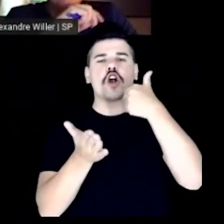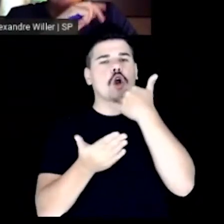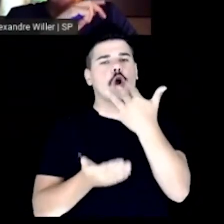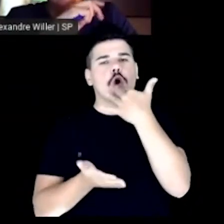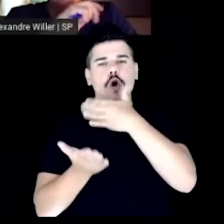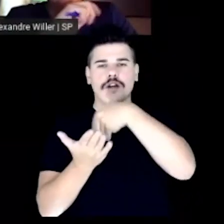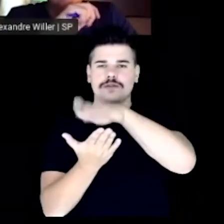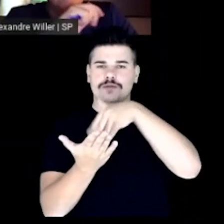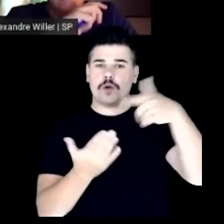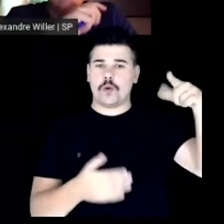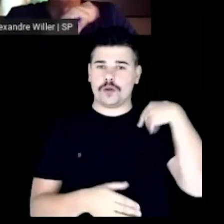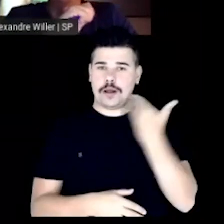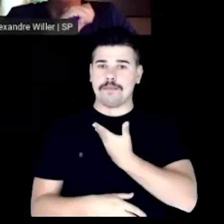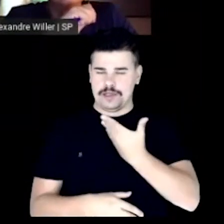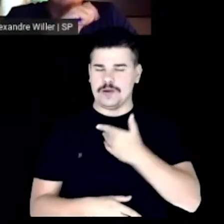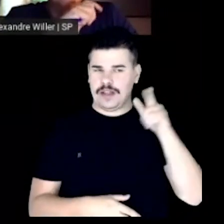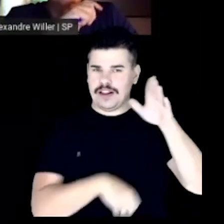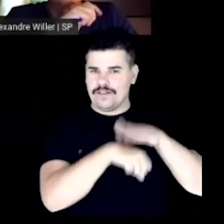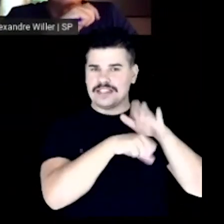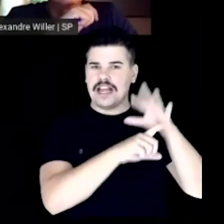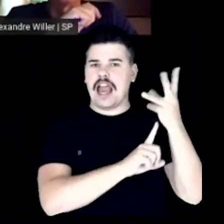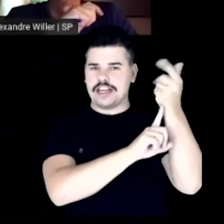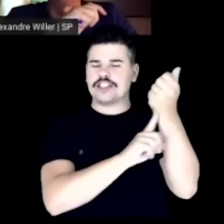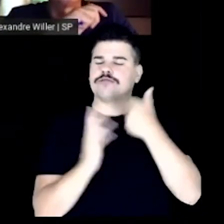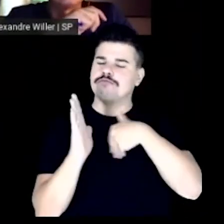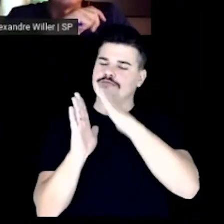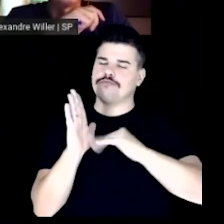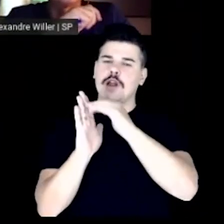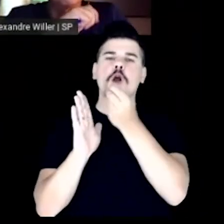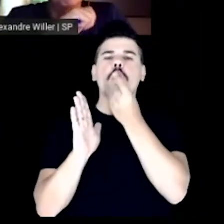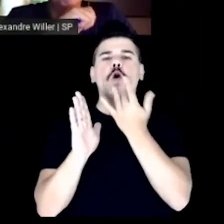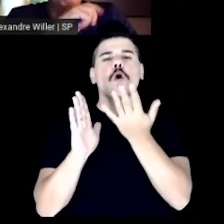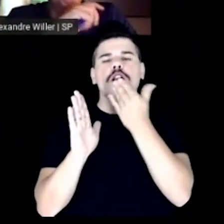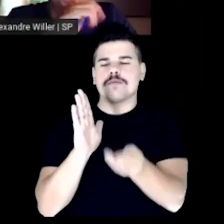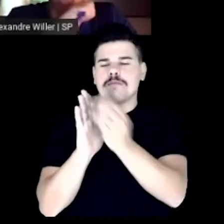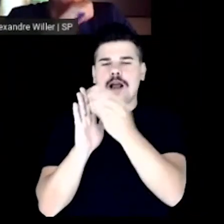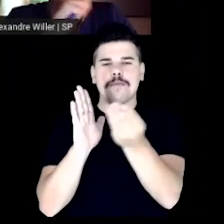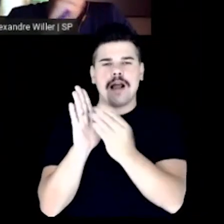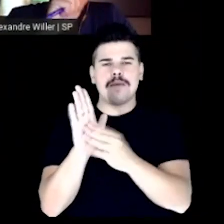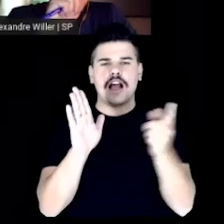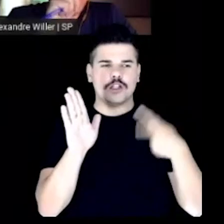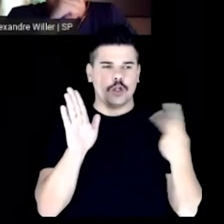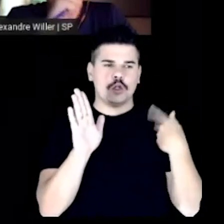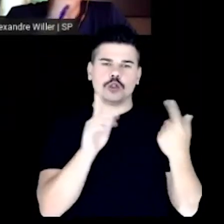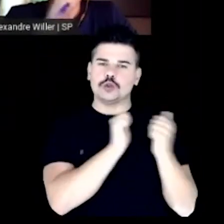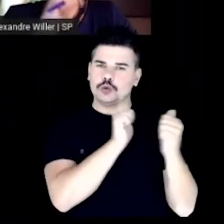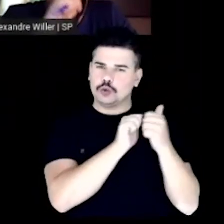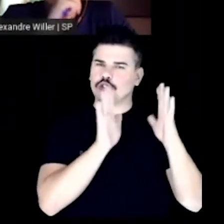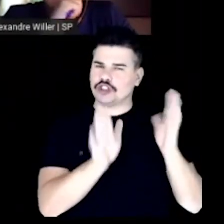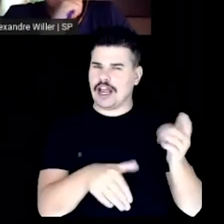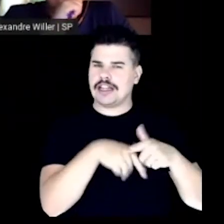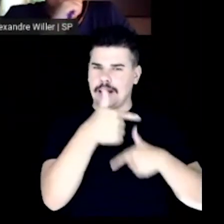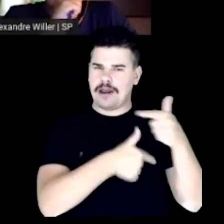uma aquarela que eu gosto muito, foi feito por um amigo artista também. Ele fez aquilo, tipo, a gente já convivia juntos